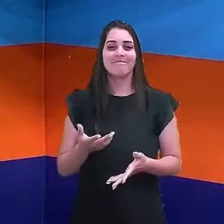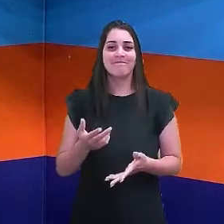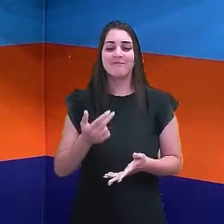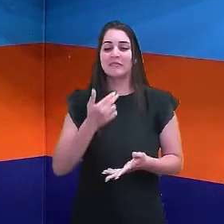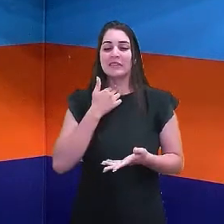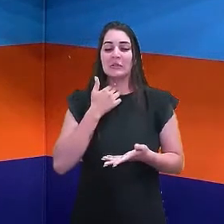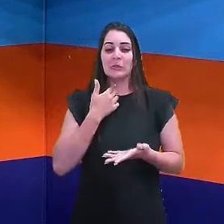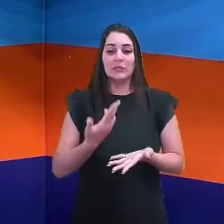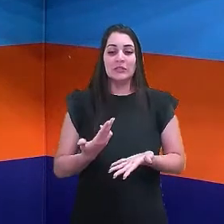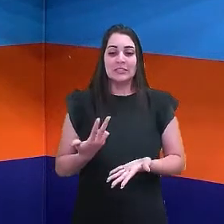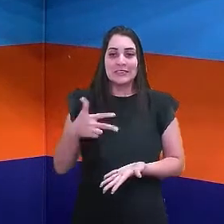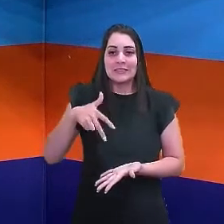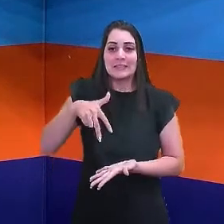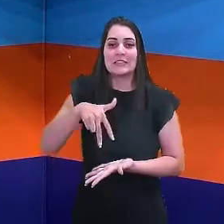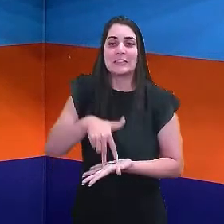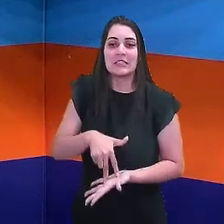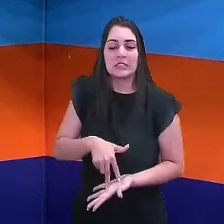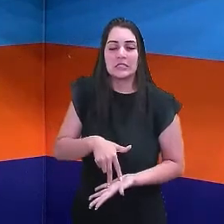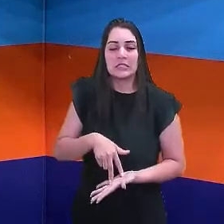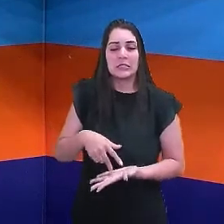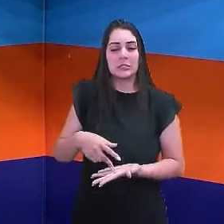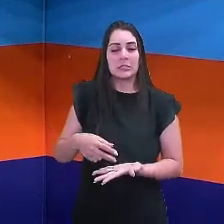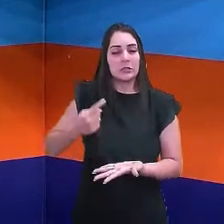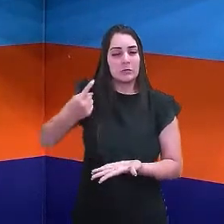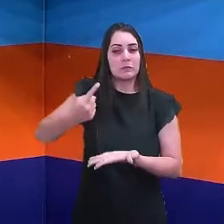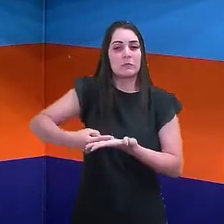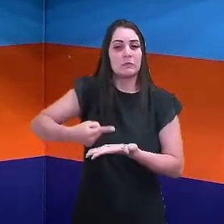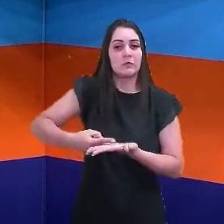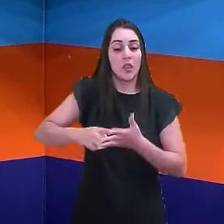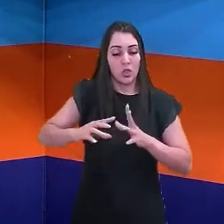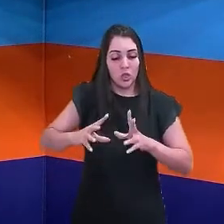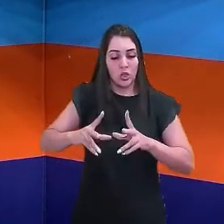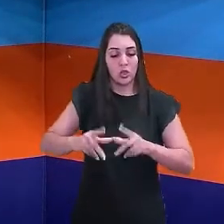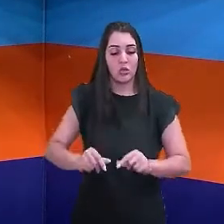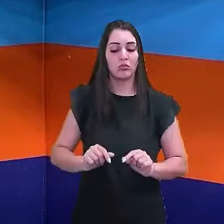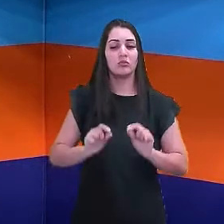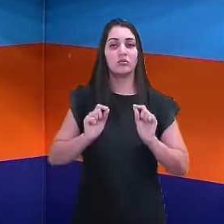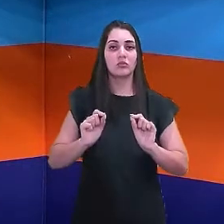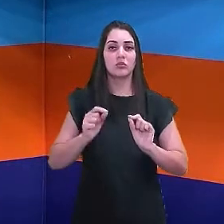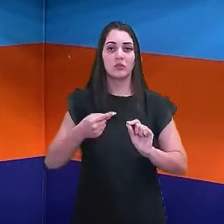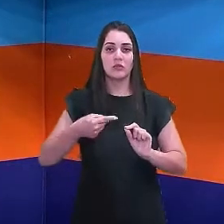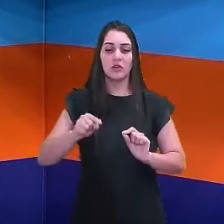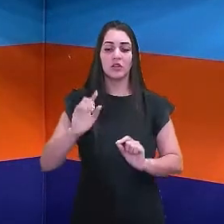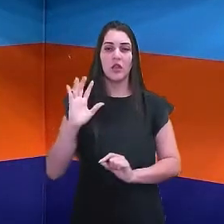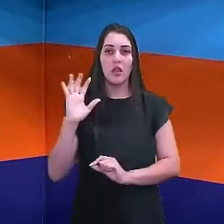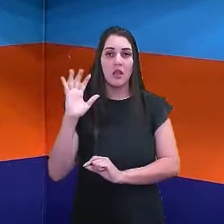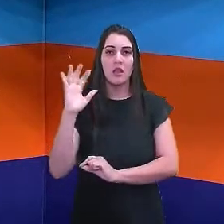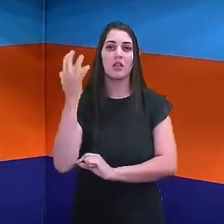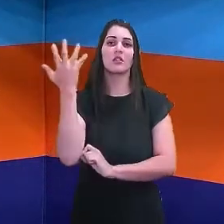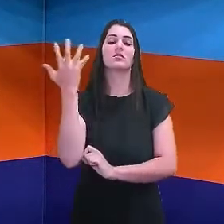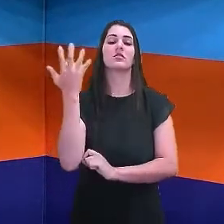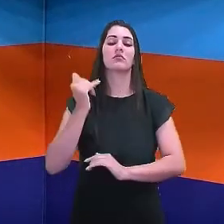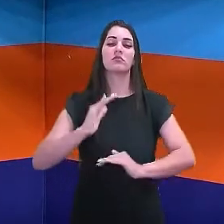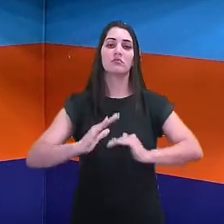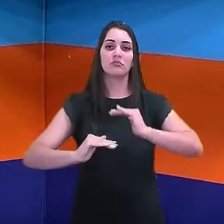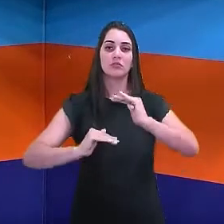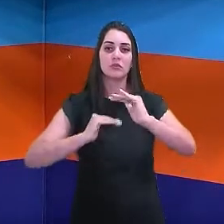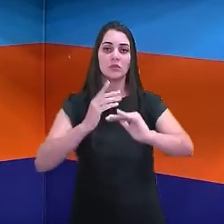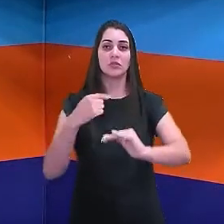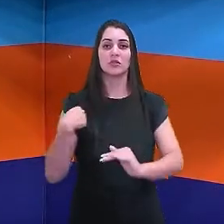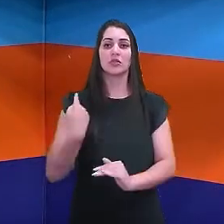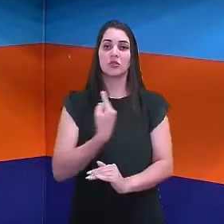consolidar as suas reivindicações, e tudo isso vai resultar num processo que